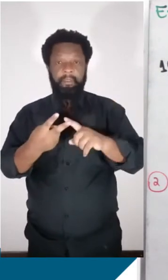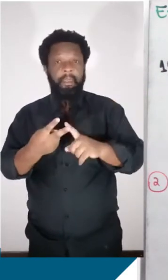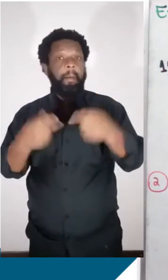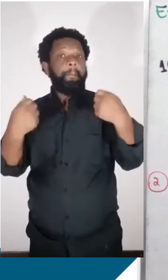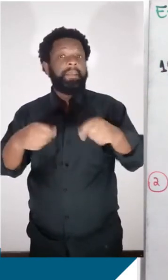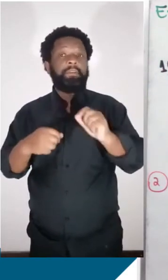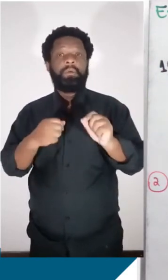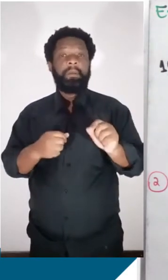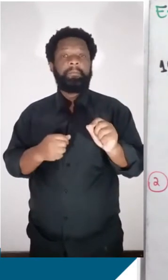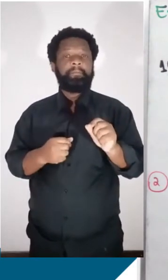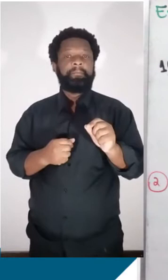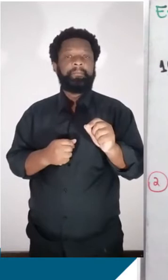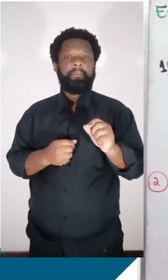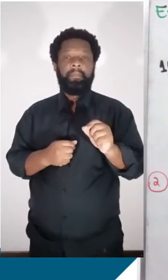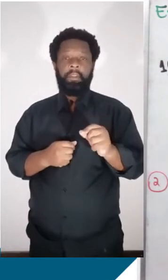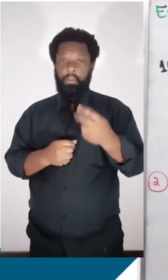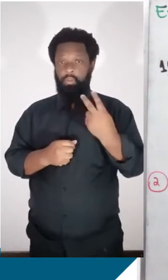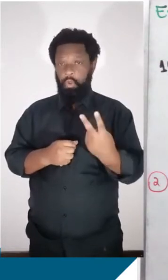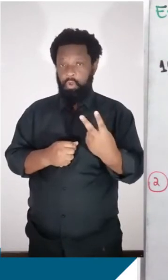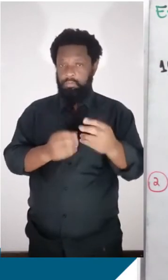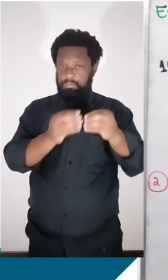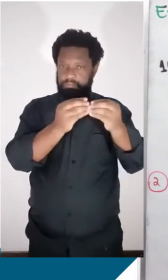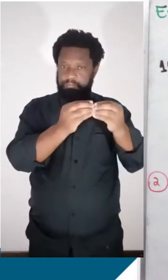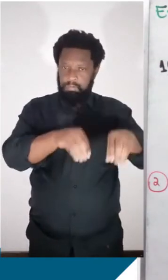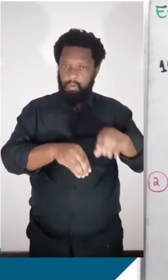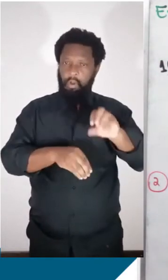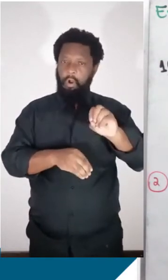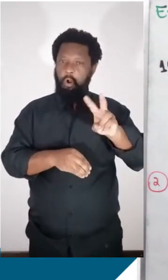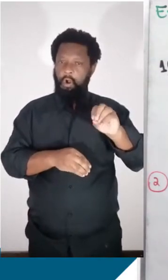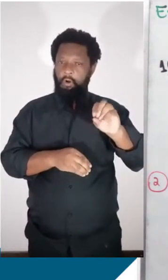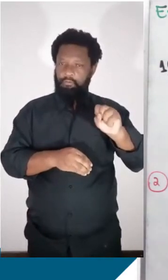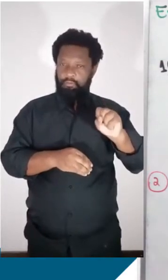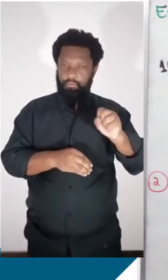e eu preciso de 2 ovos.